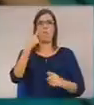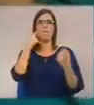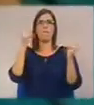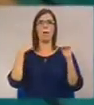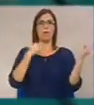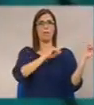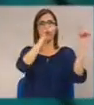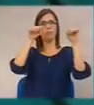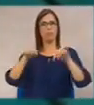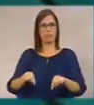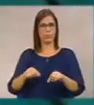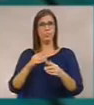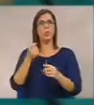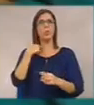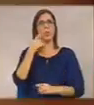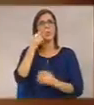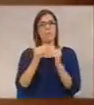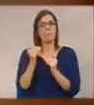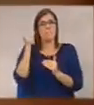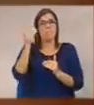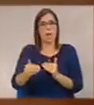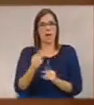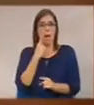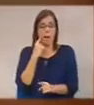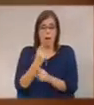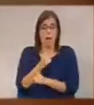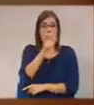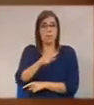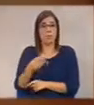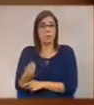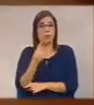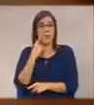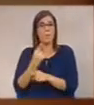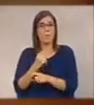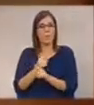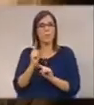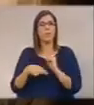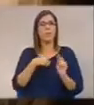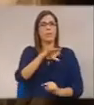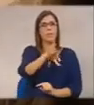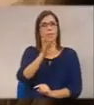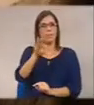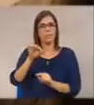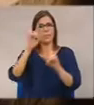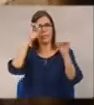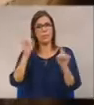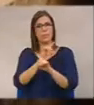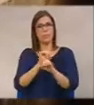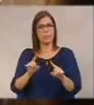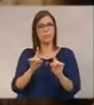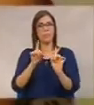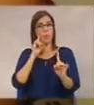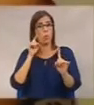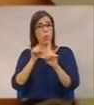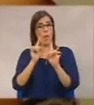years and we hold a special advanced course with these same kids. And then we take some of them as teachers And the point is to